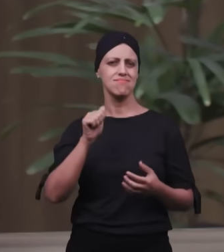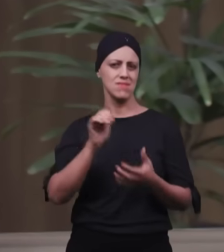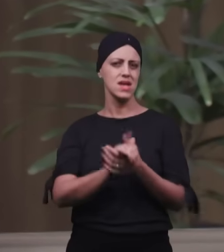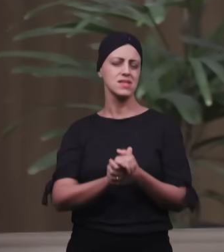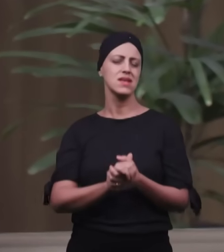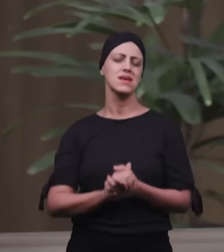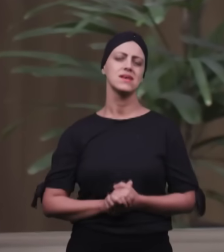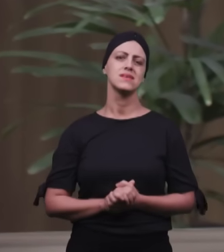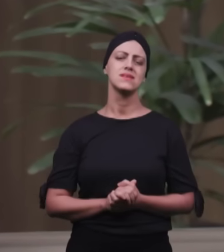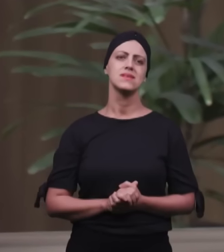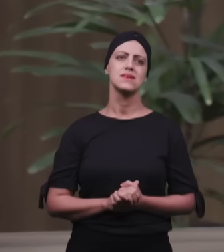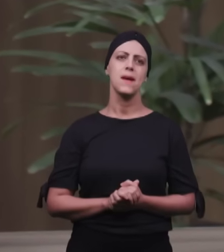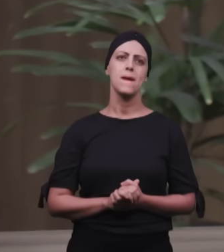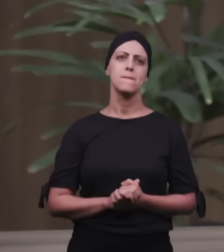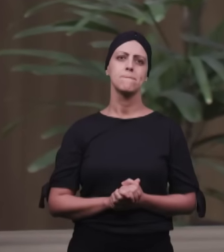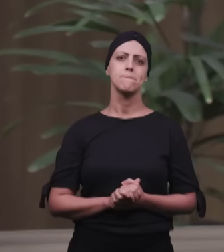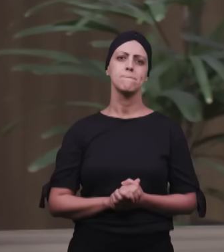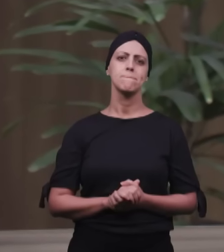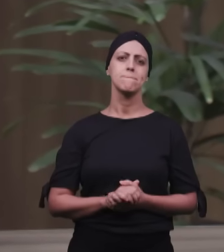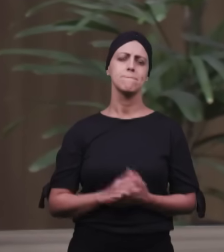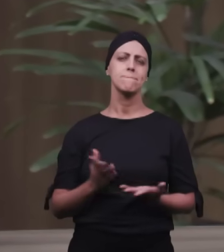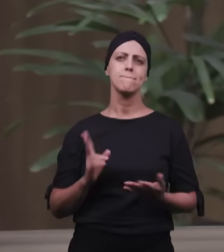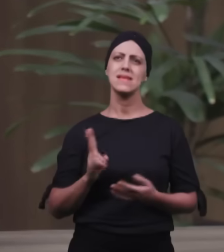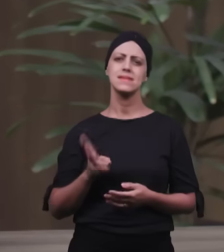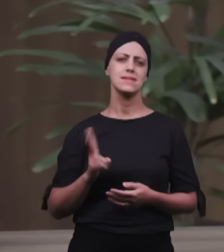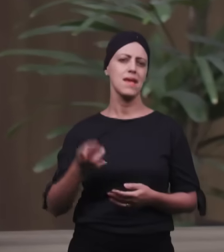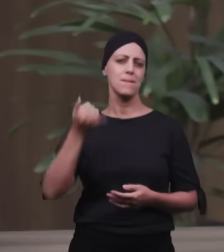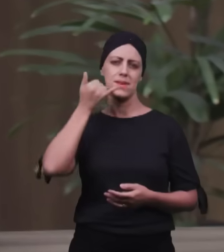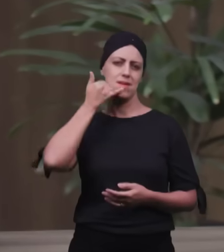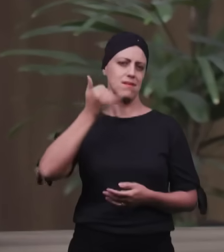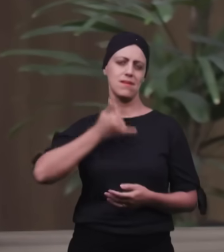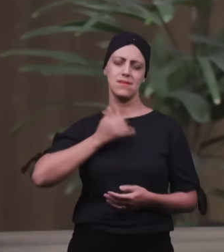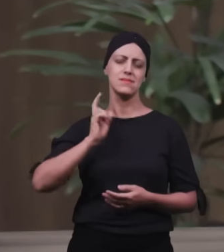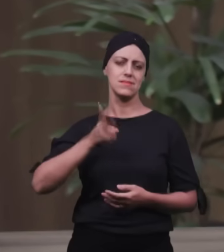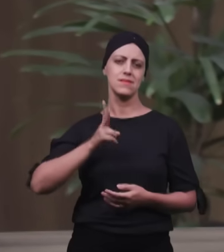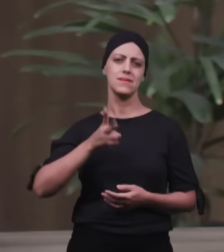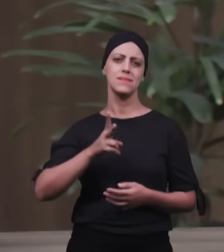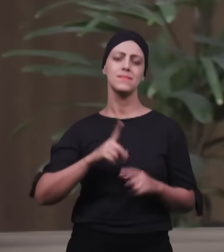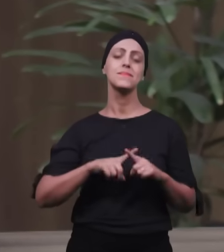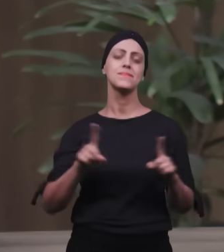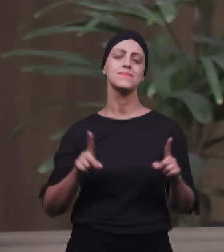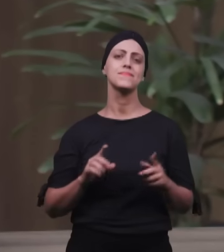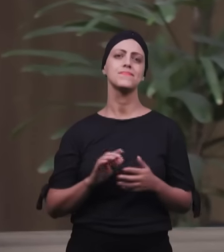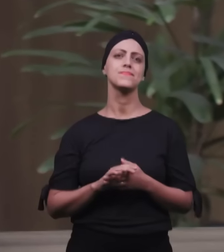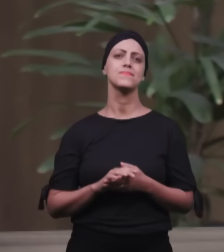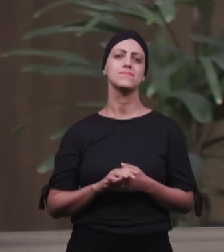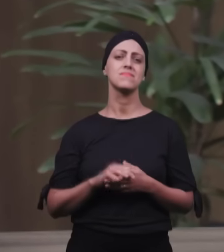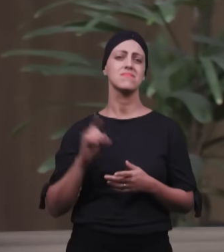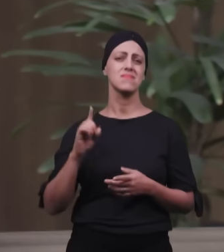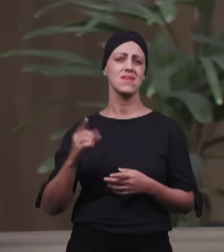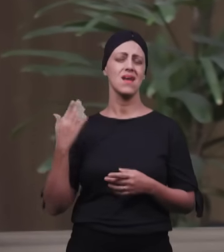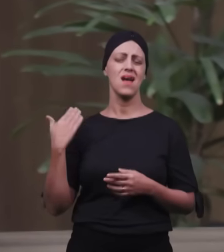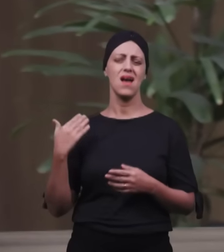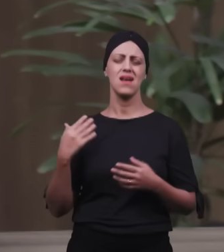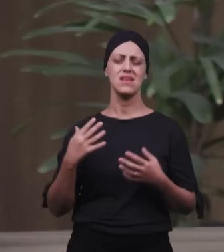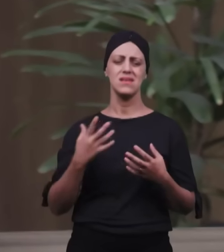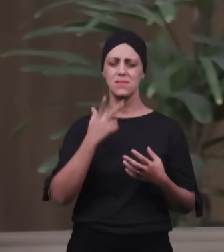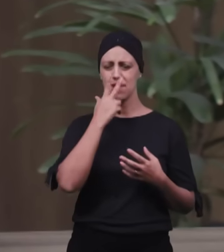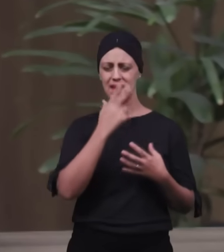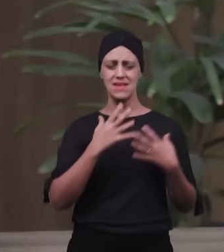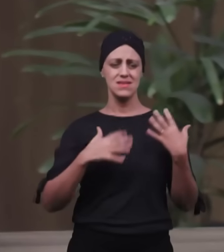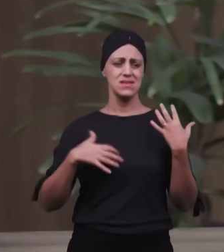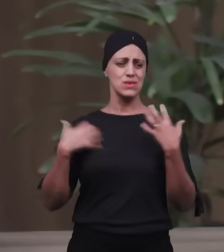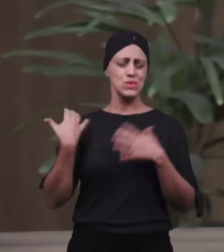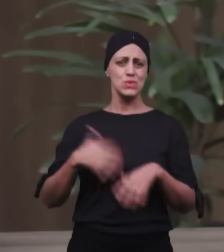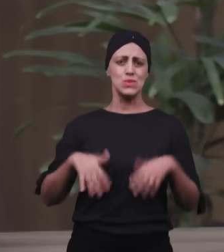e ela desliga por algumas vezes né e mas esse dia ela estava bastante atordoada